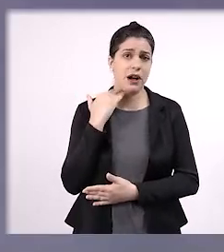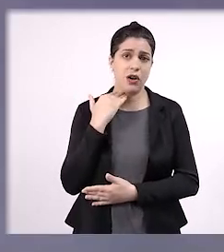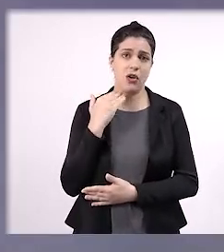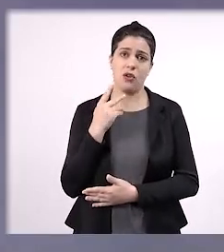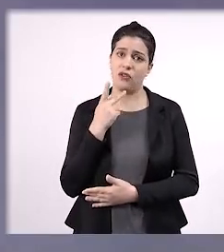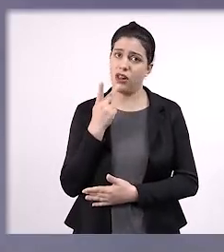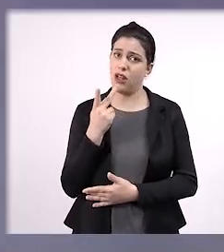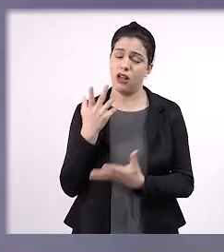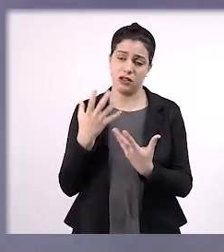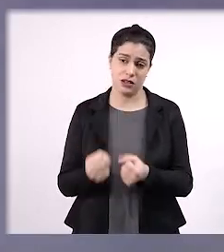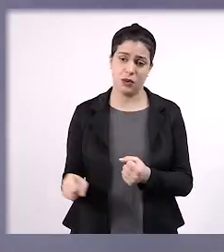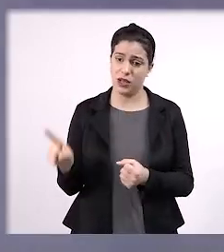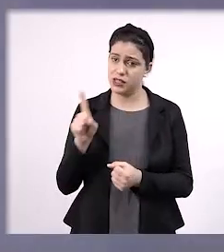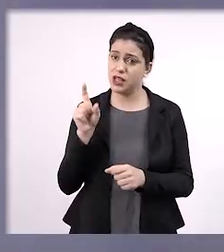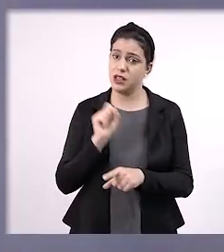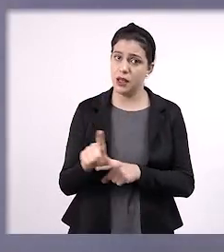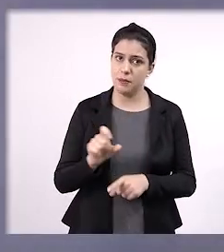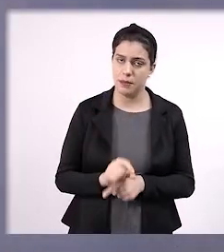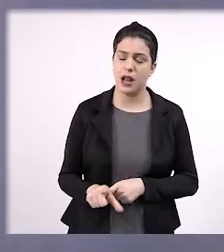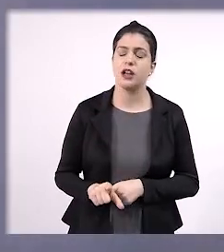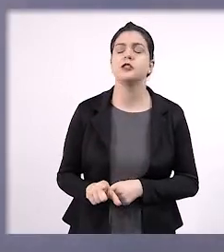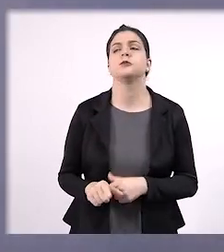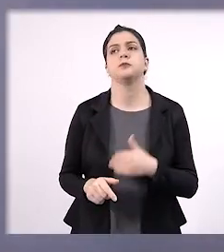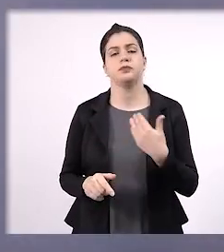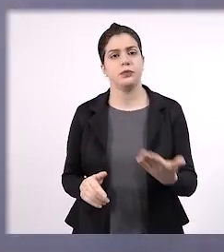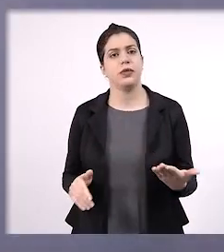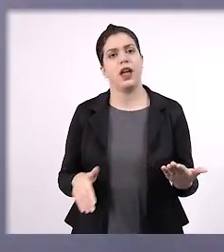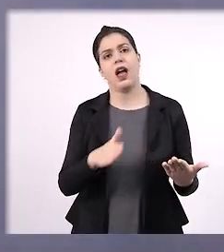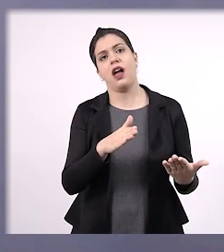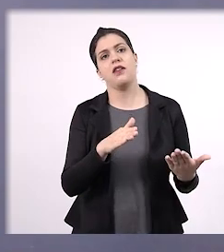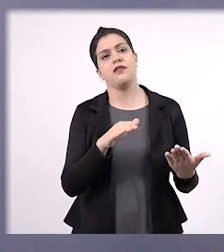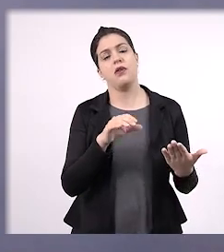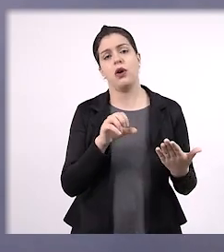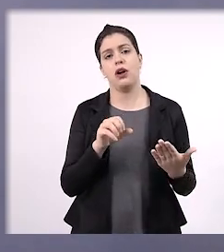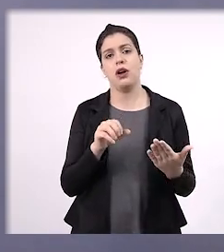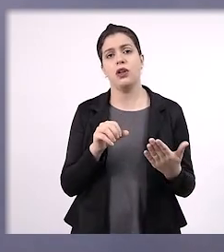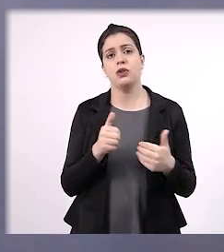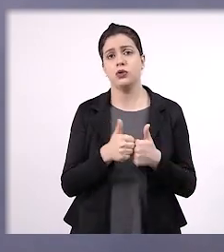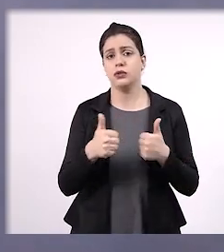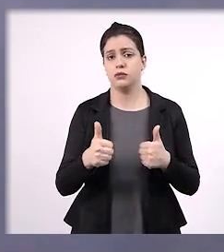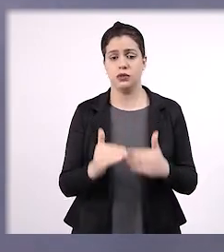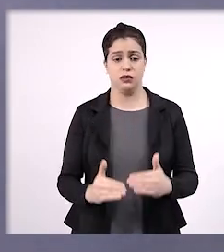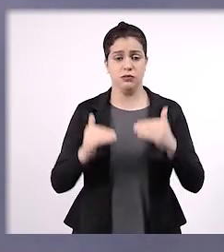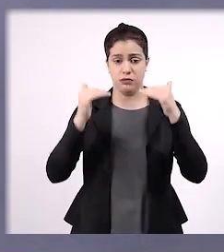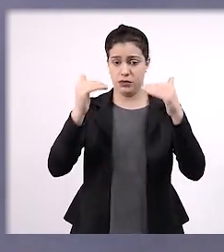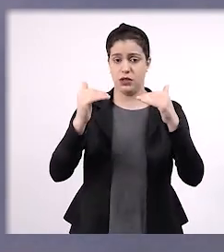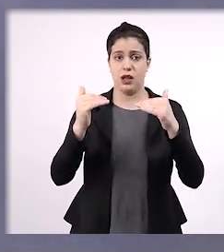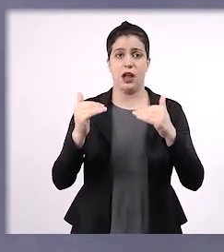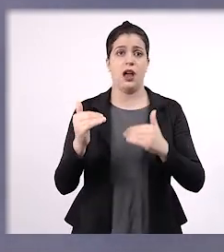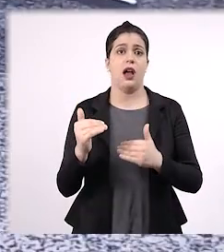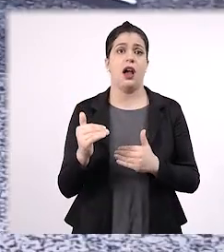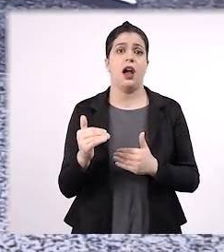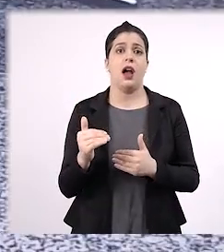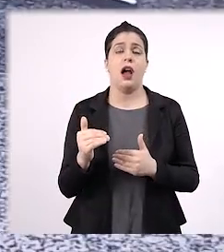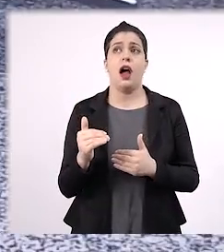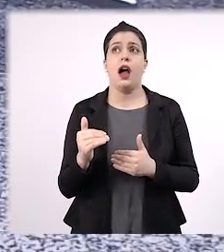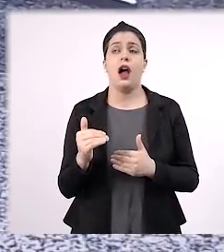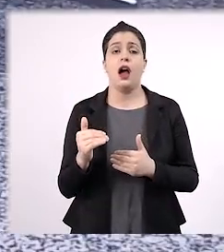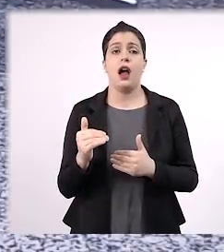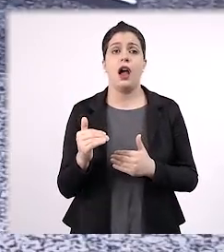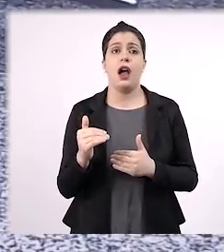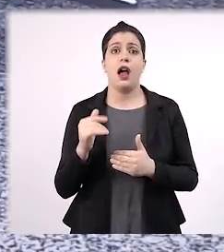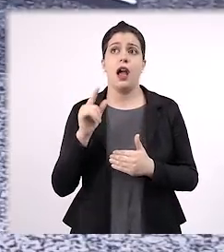Então, algumas instituições bancárias começaram a fazer essa conta e começaram a negar o empréstimo consignado. Isso chegou no STJ. Isso